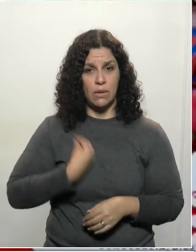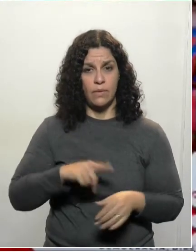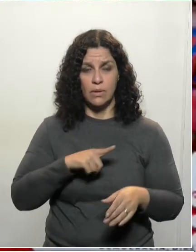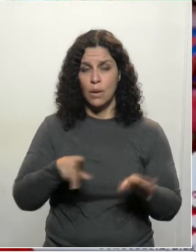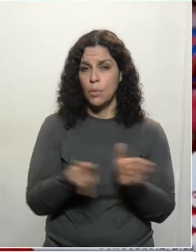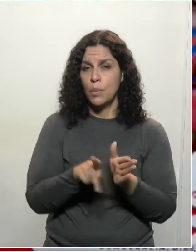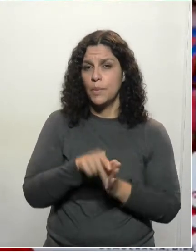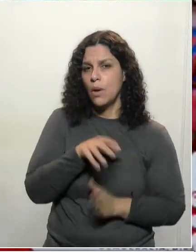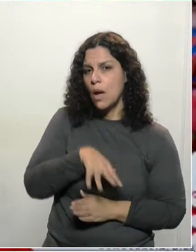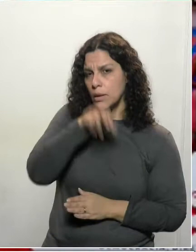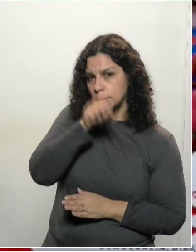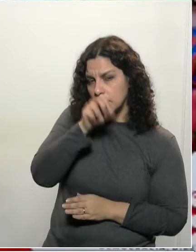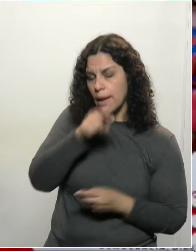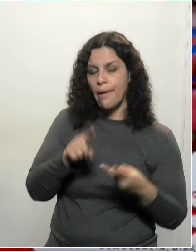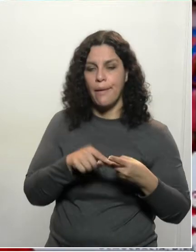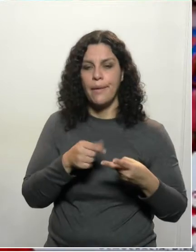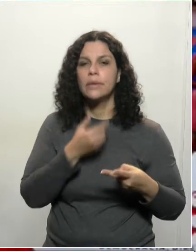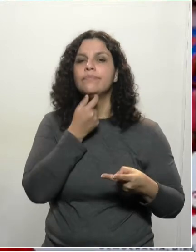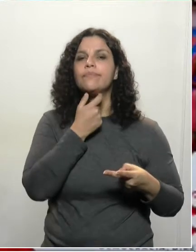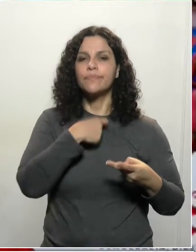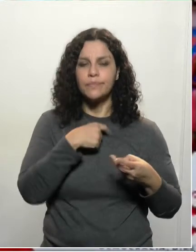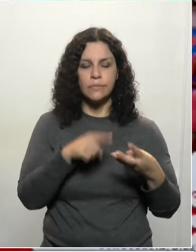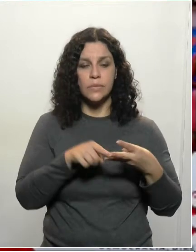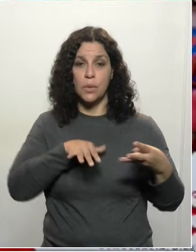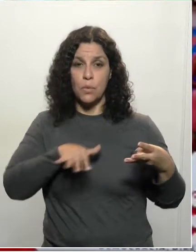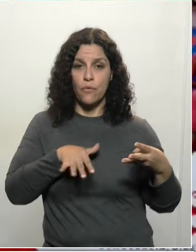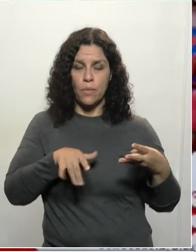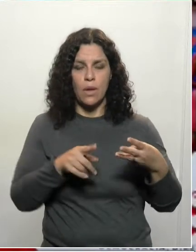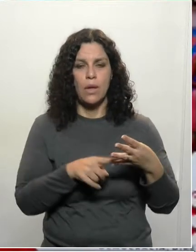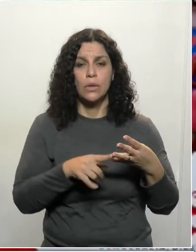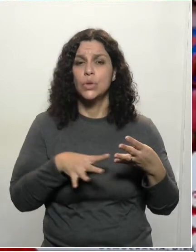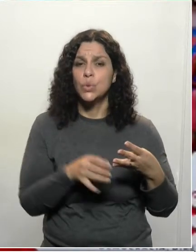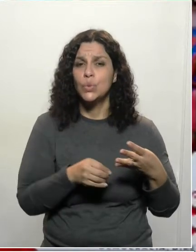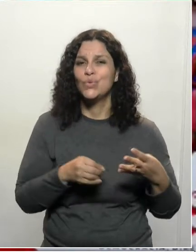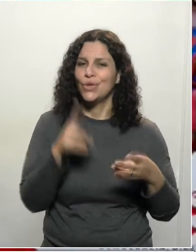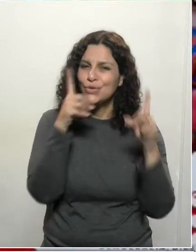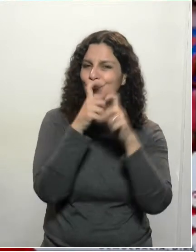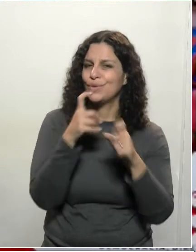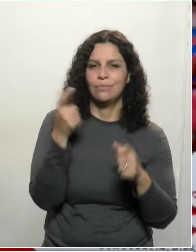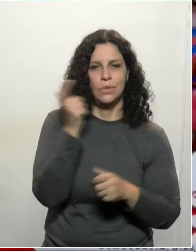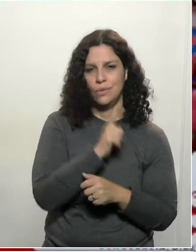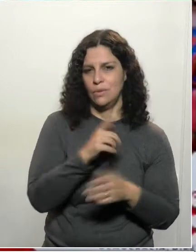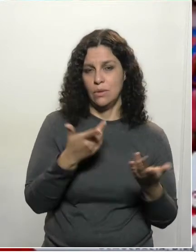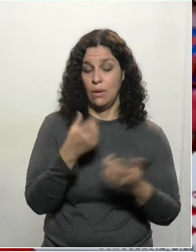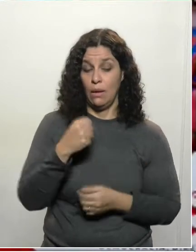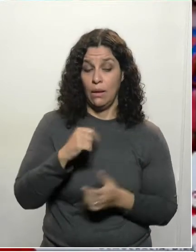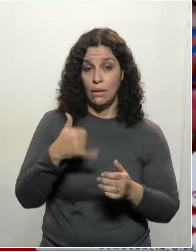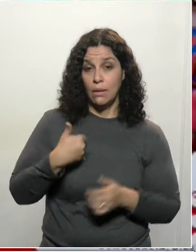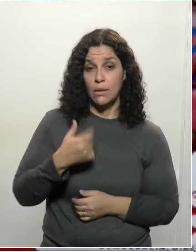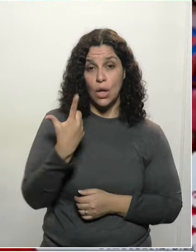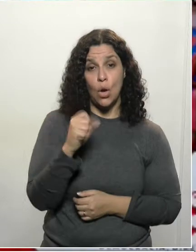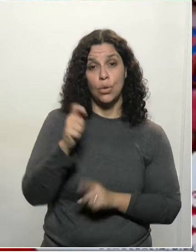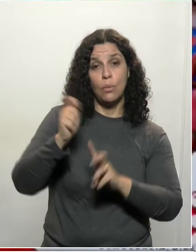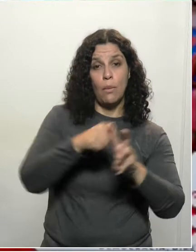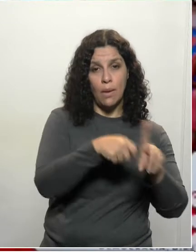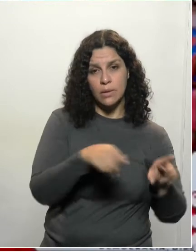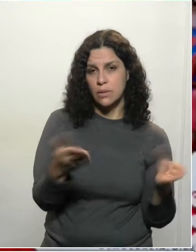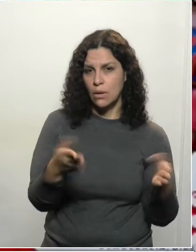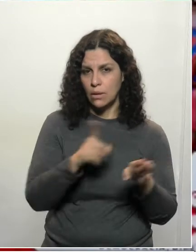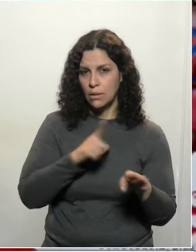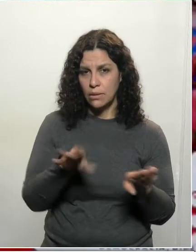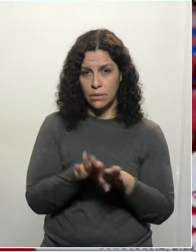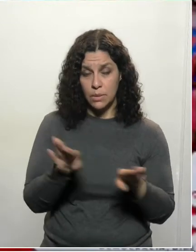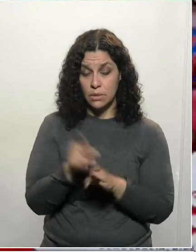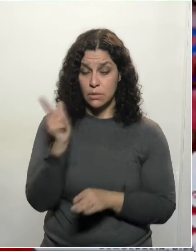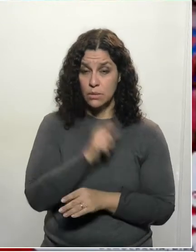assim como respirar, engolir, se mover. E o Valentim tem 8 meses, então se conseguir